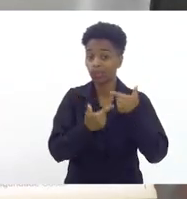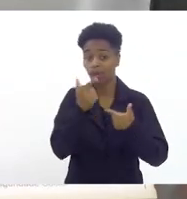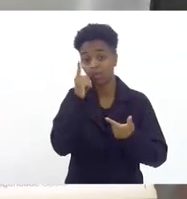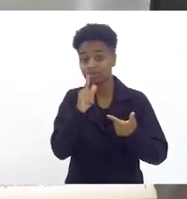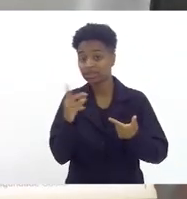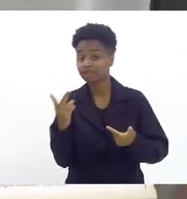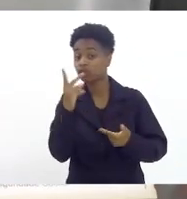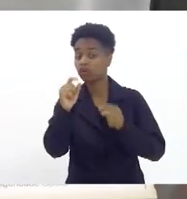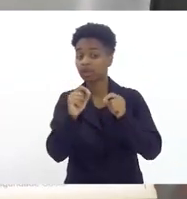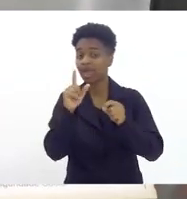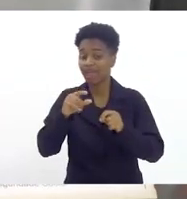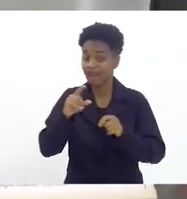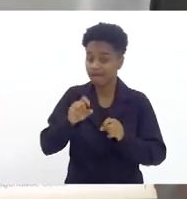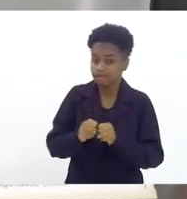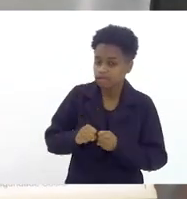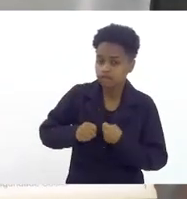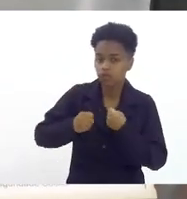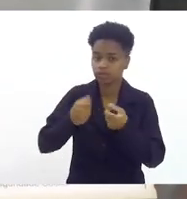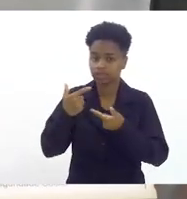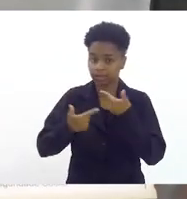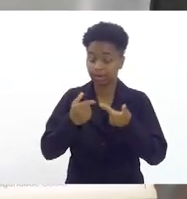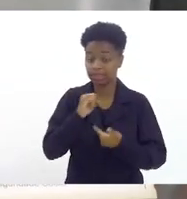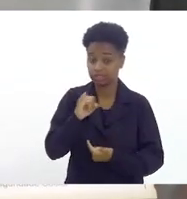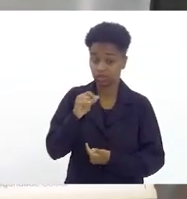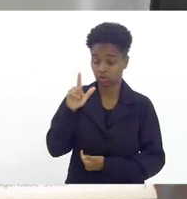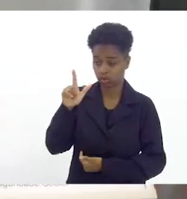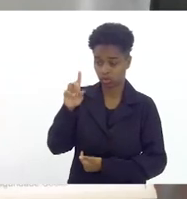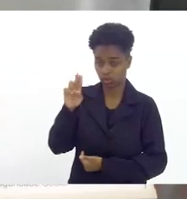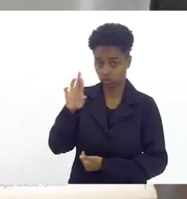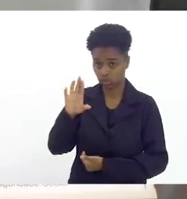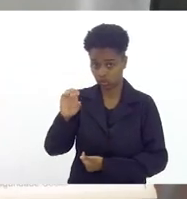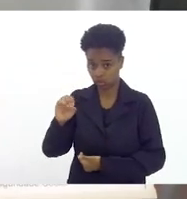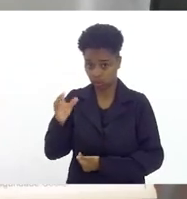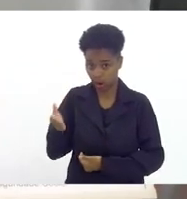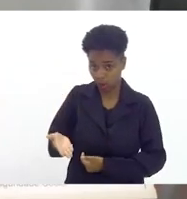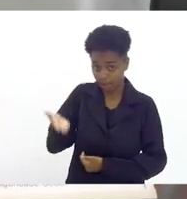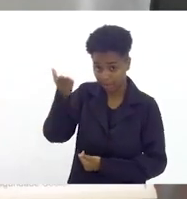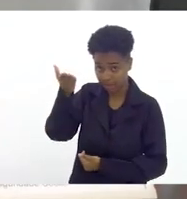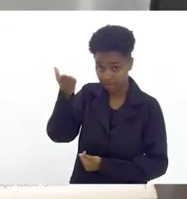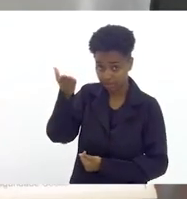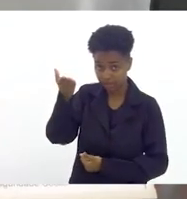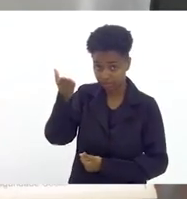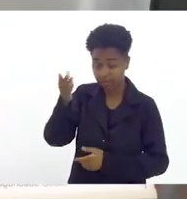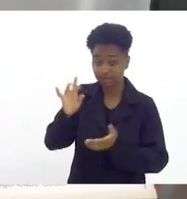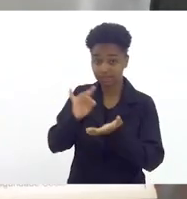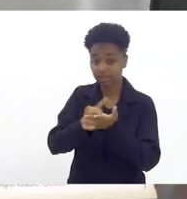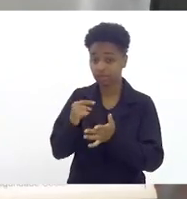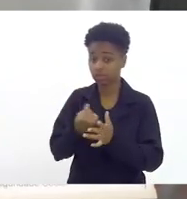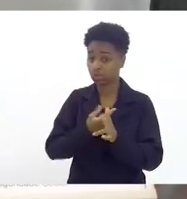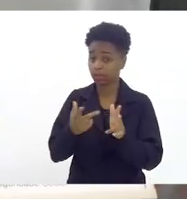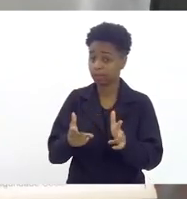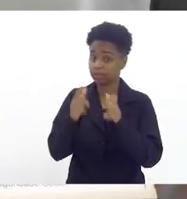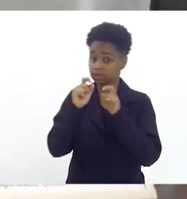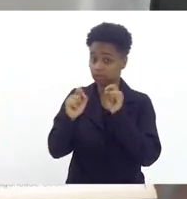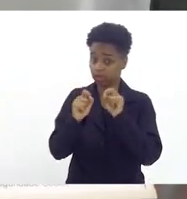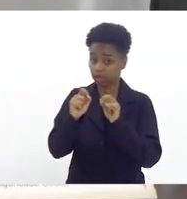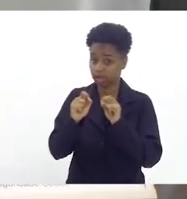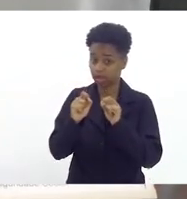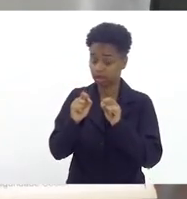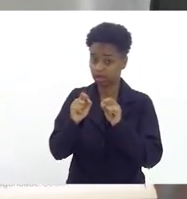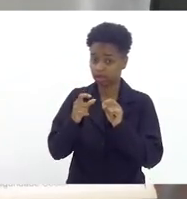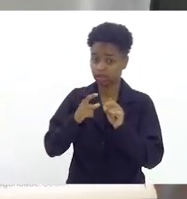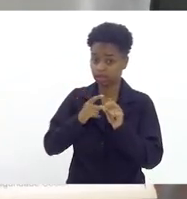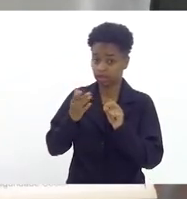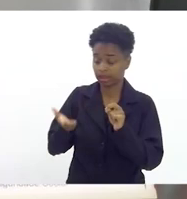agora se a taxa de lucro aumenta o que a gente observa que cada vez mais então